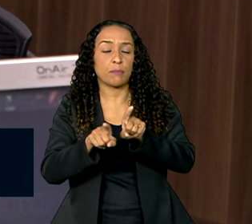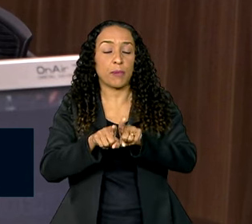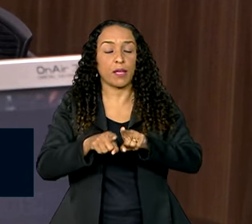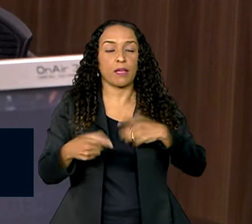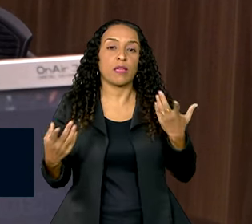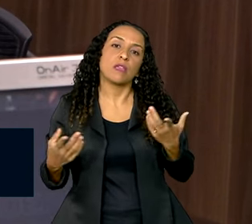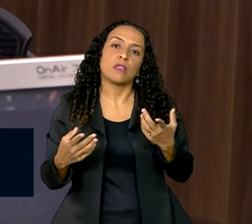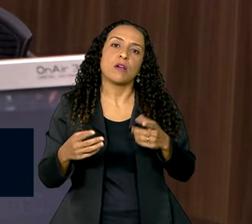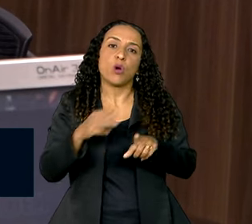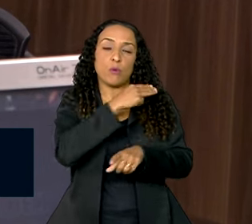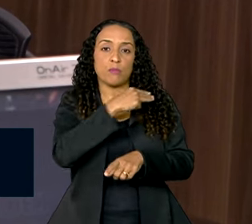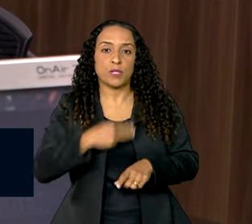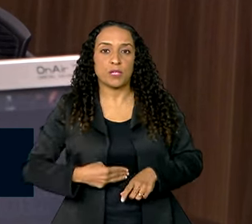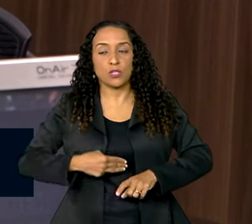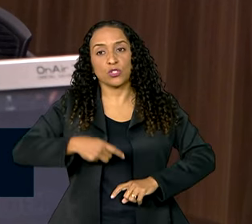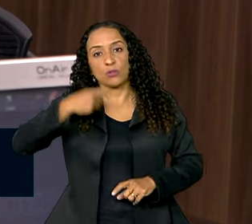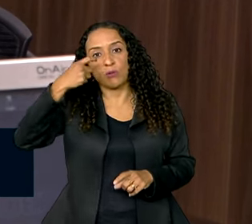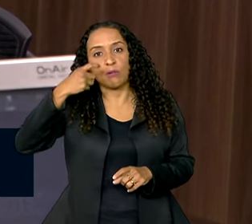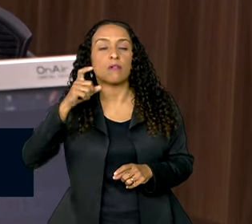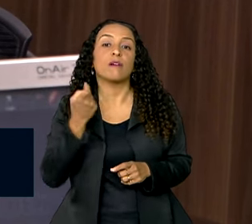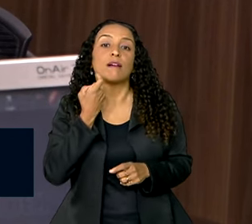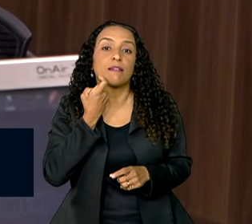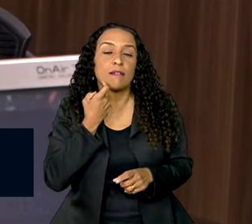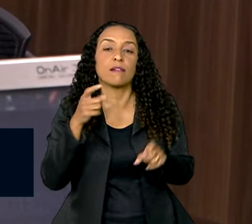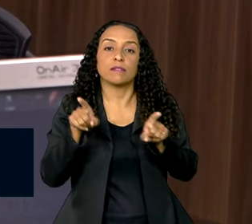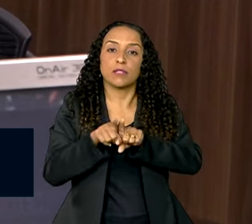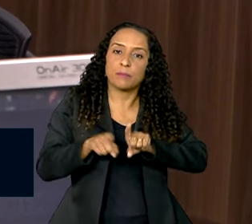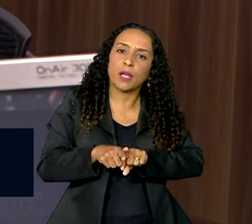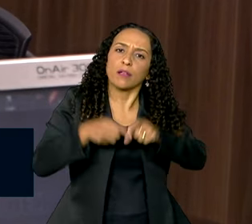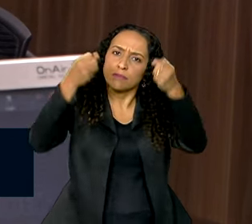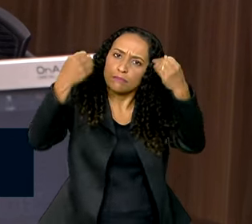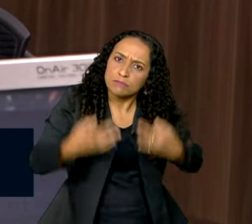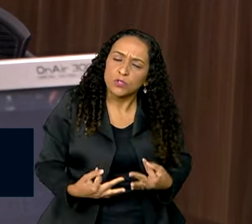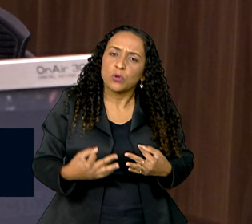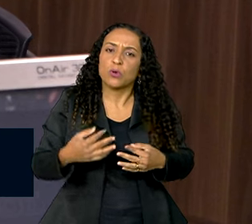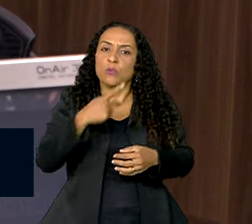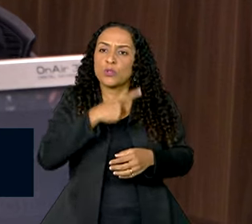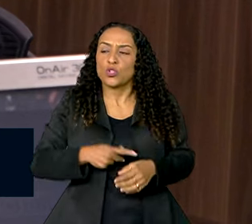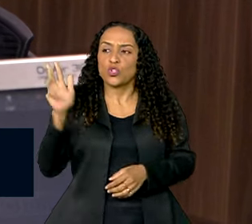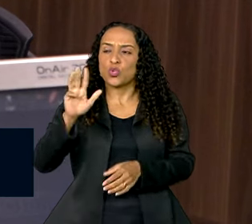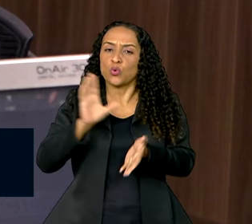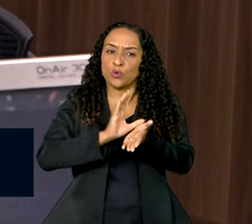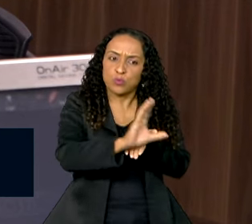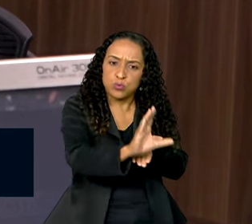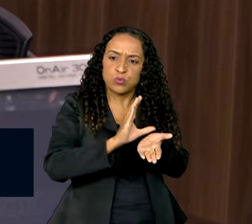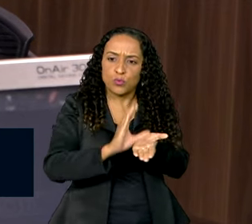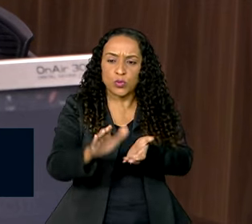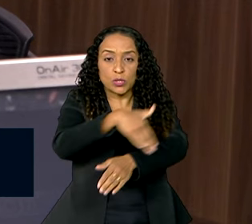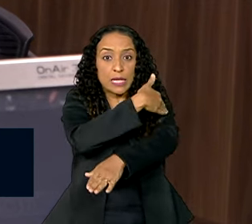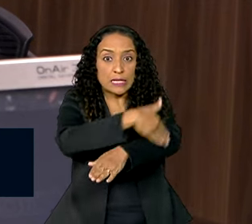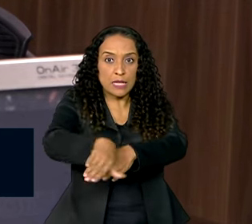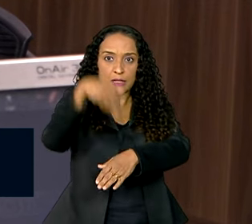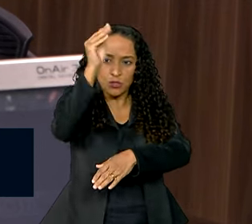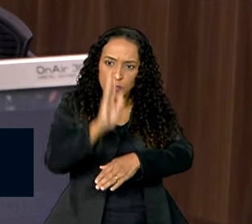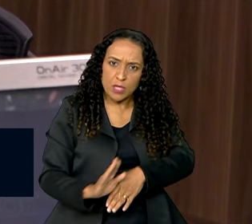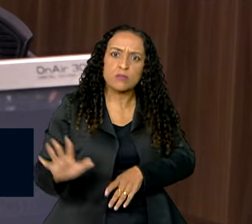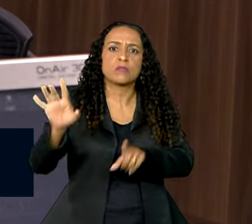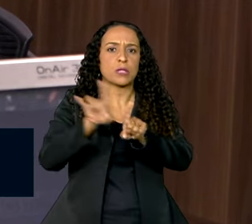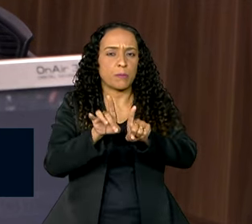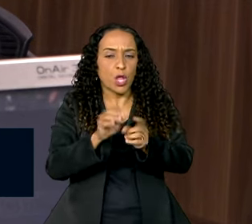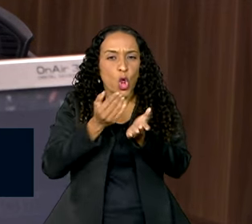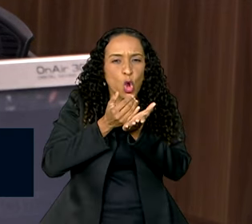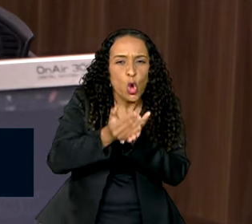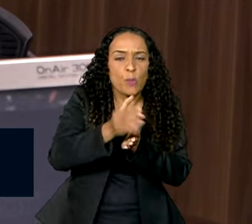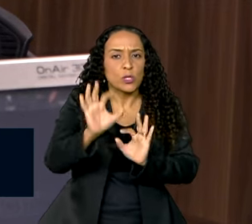Filho tem enaltecido esse ponto que o governo do presidente Lula reinvestiu nas estradas brasileiras e elas